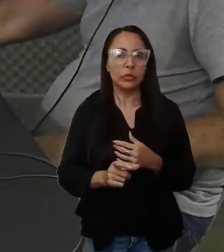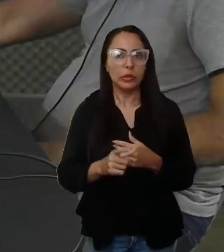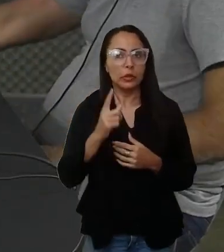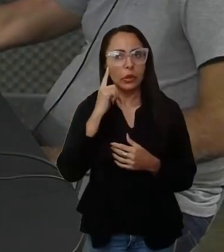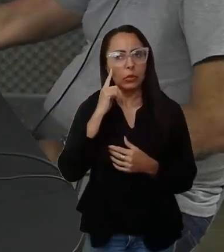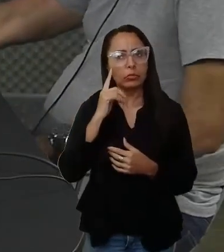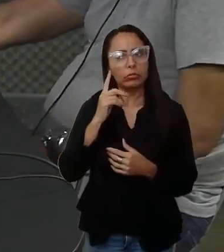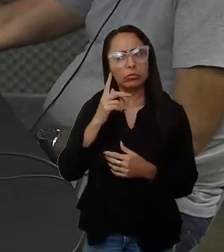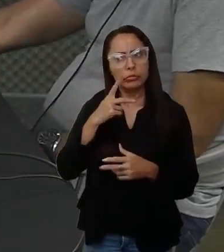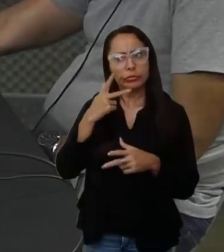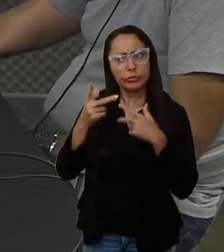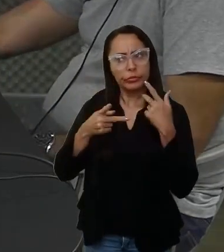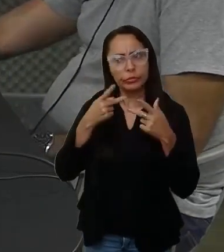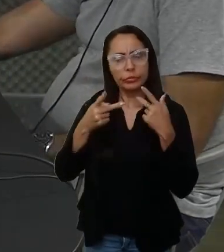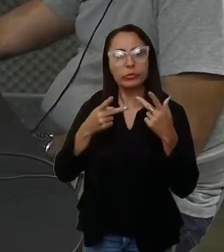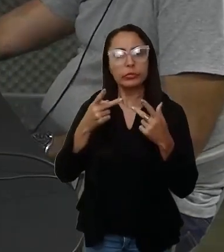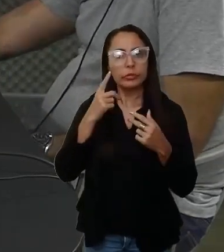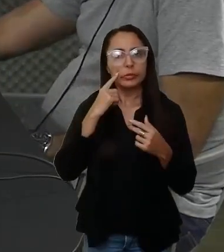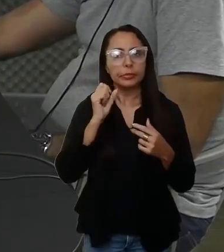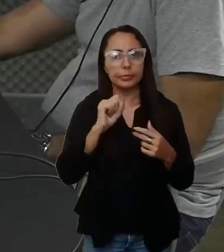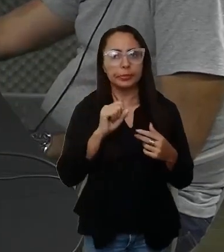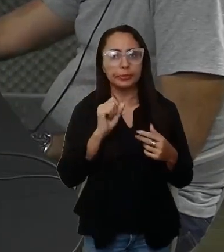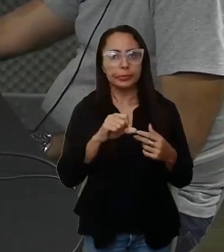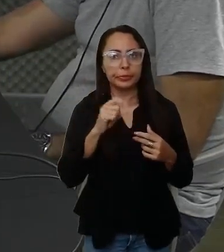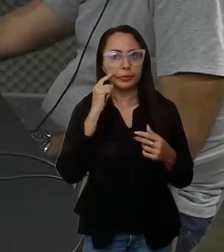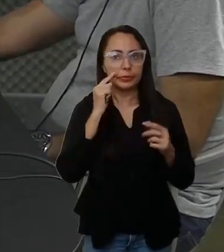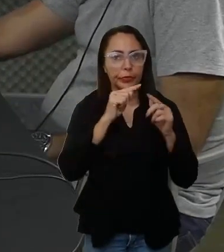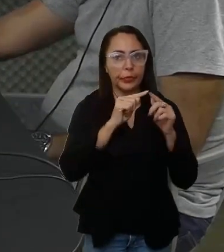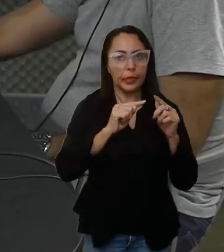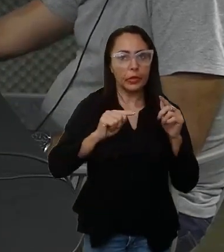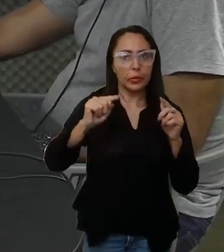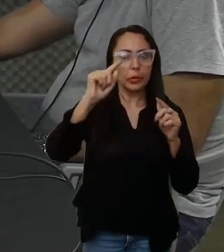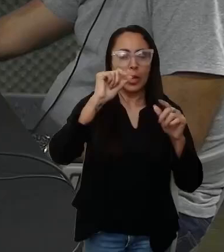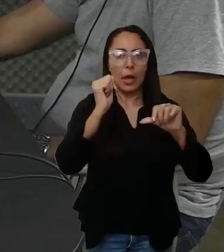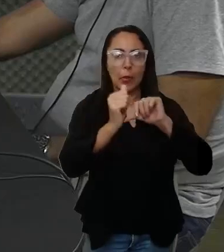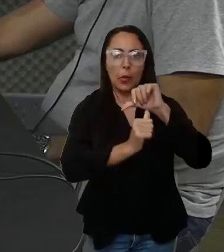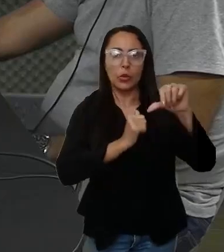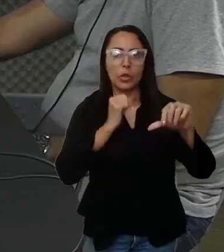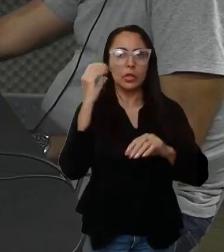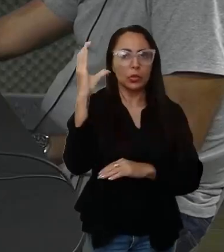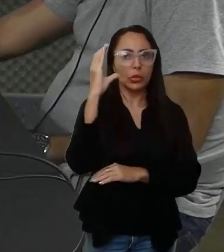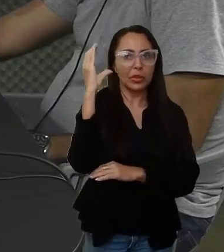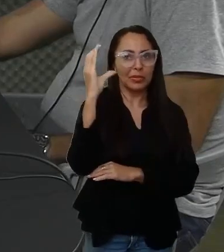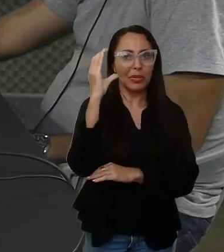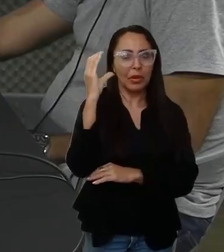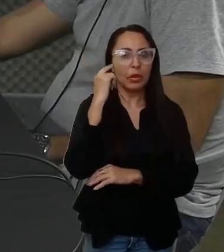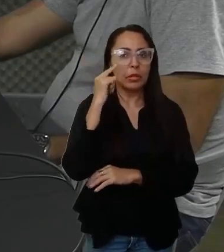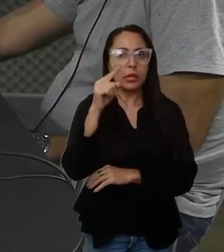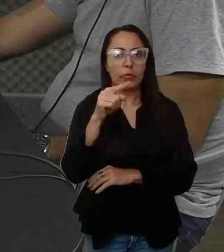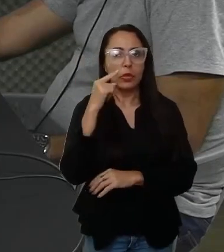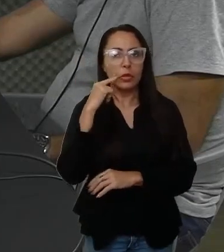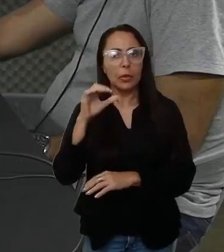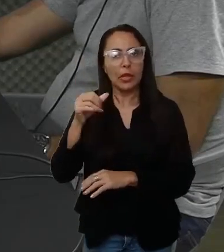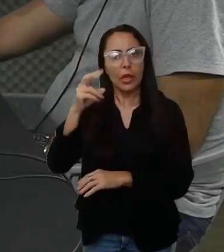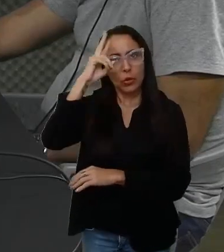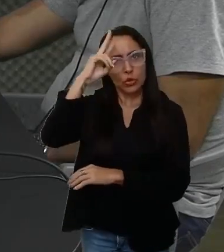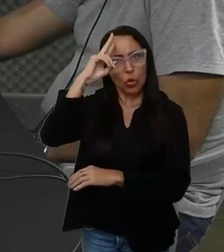dizendo, essas vertentes falam que esses ciclos é o que afetam as mudanças do clima. E se você pegar o